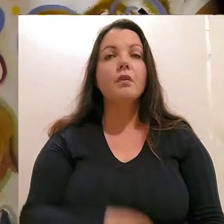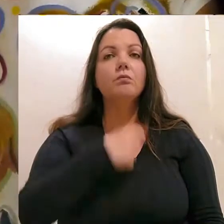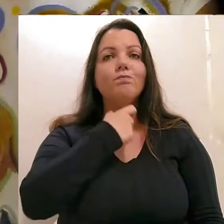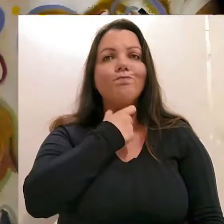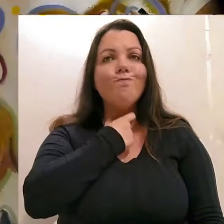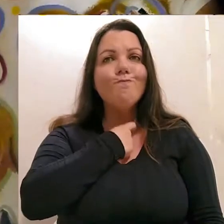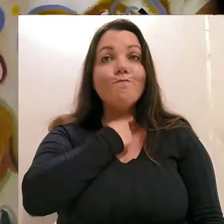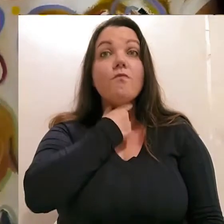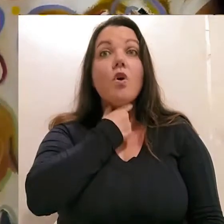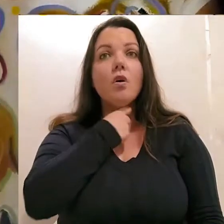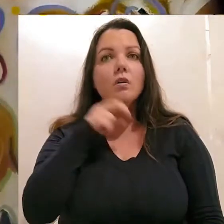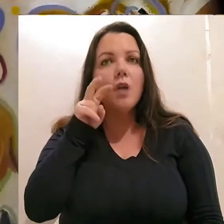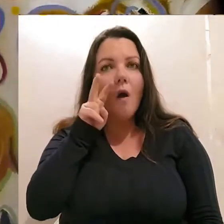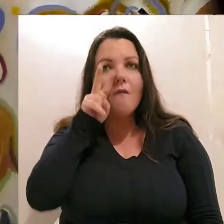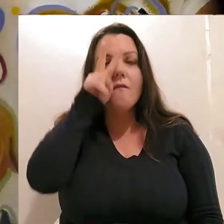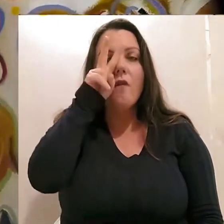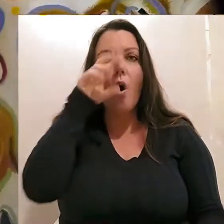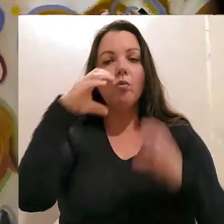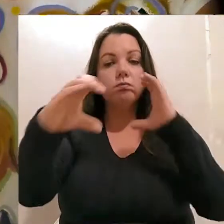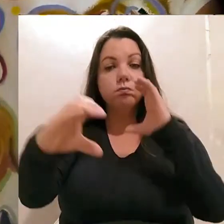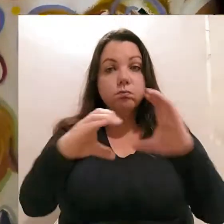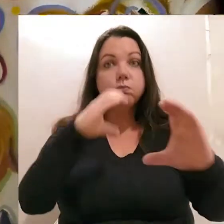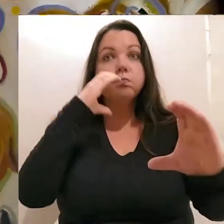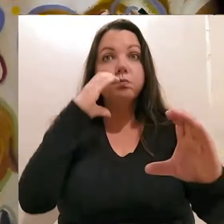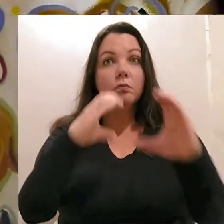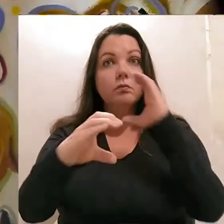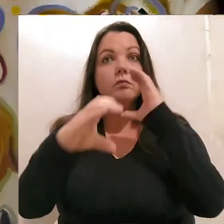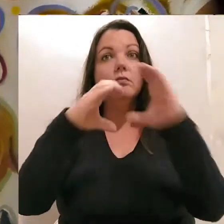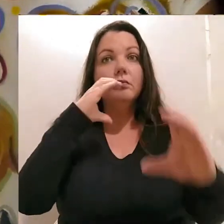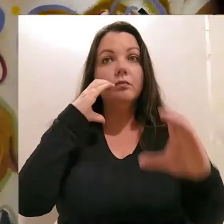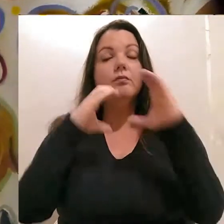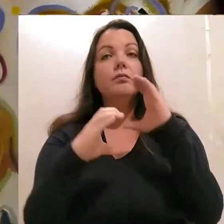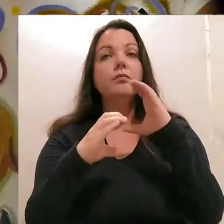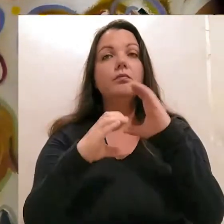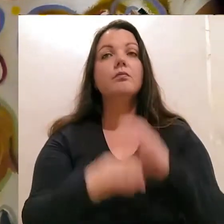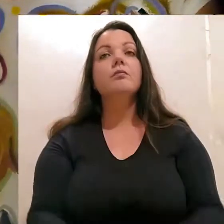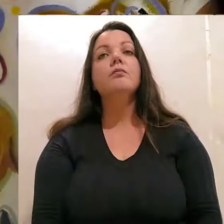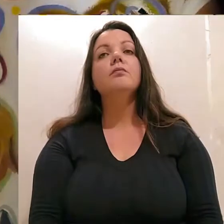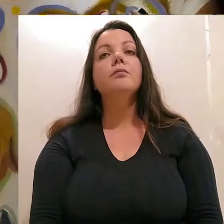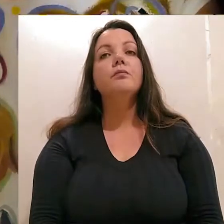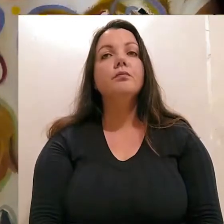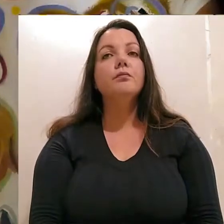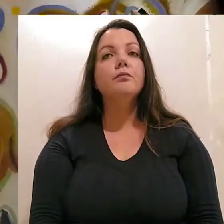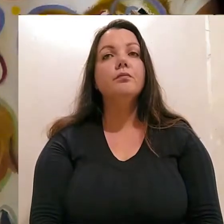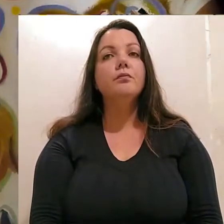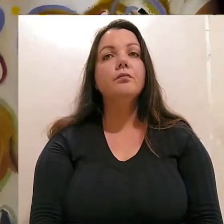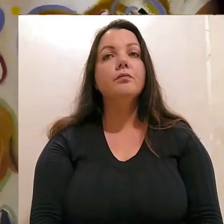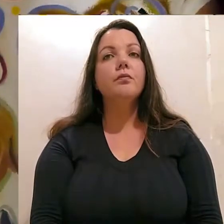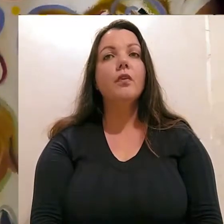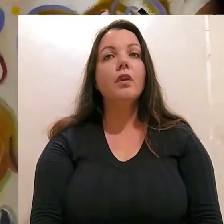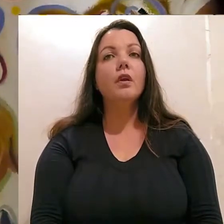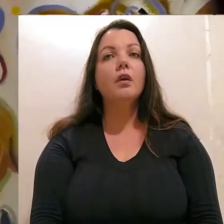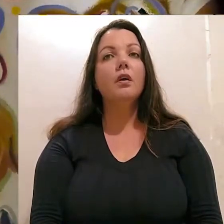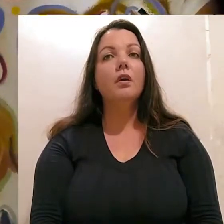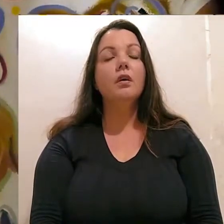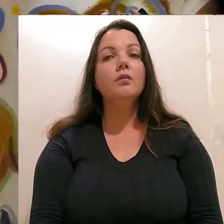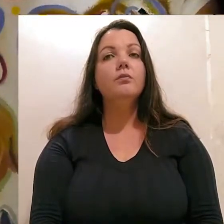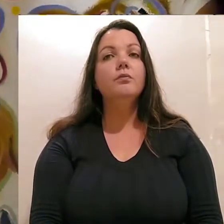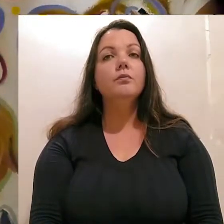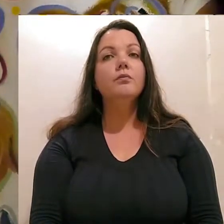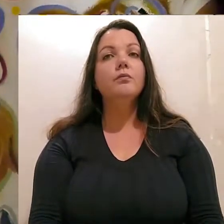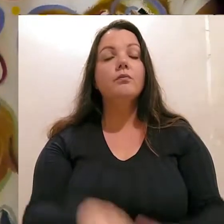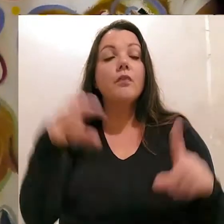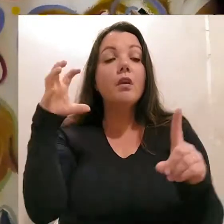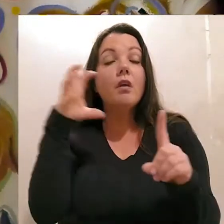elas são que são fortes né então é um Canto Forte e muito inspirado no canto no